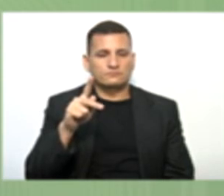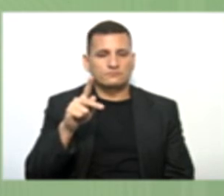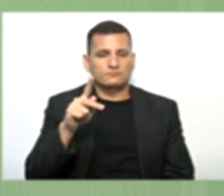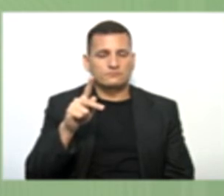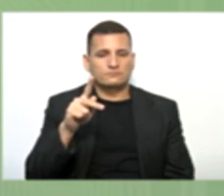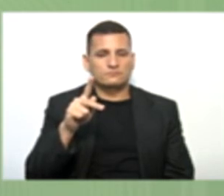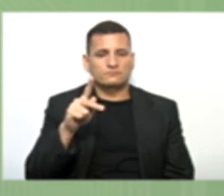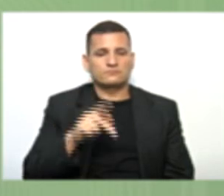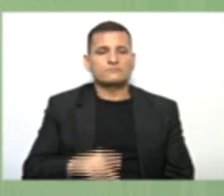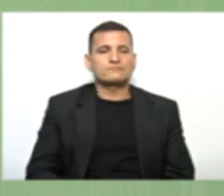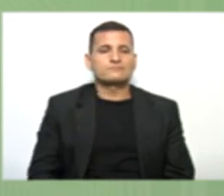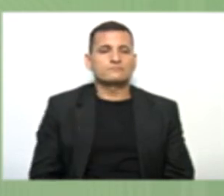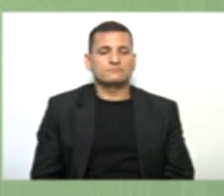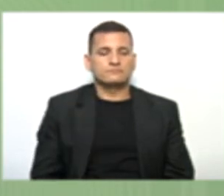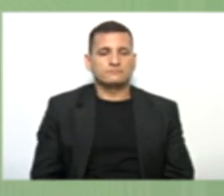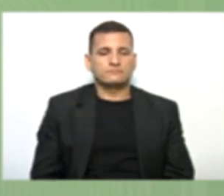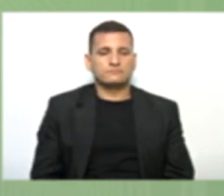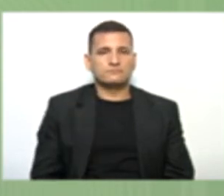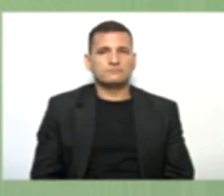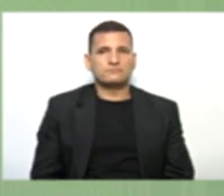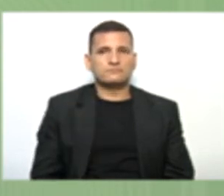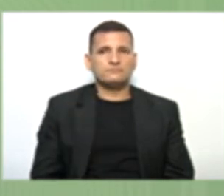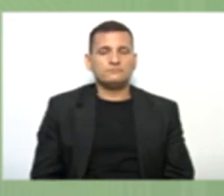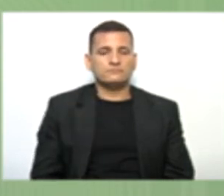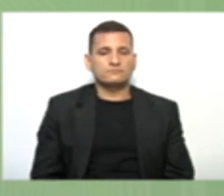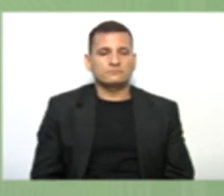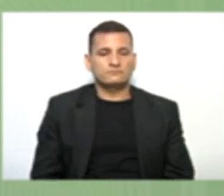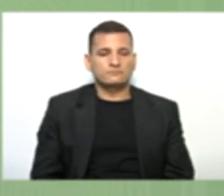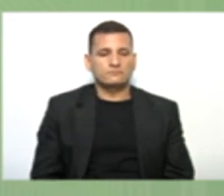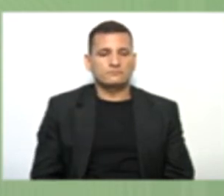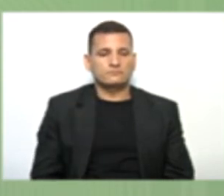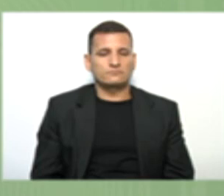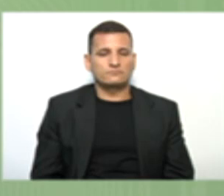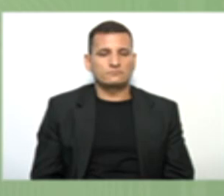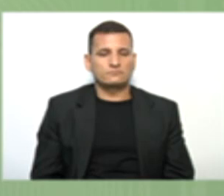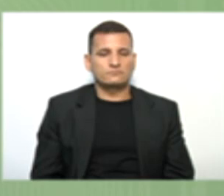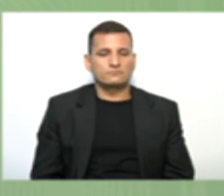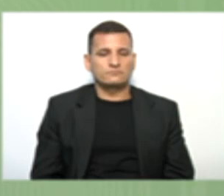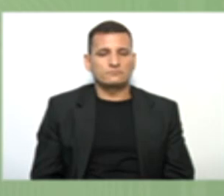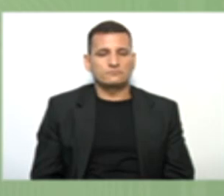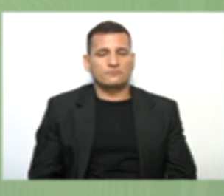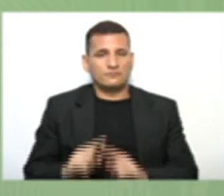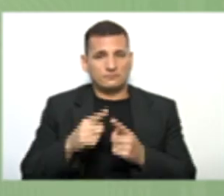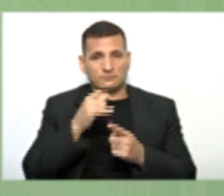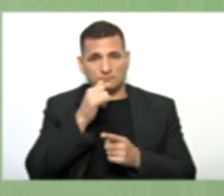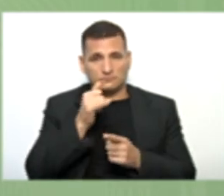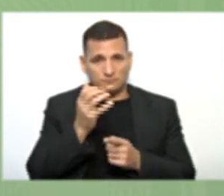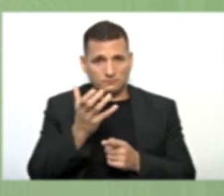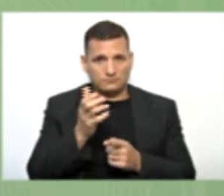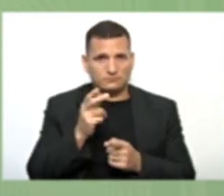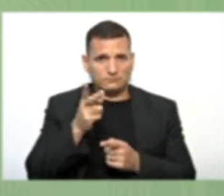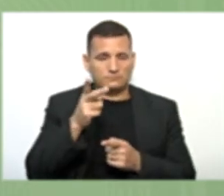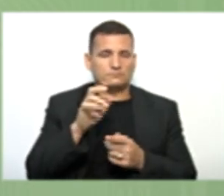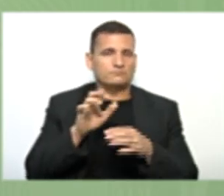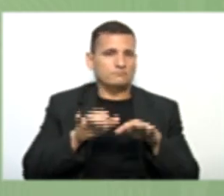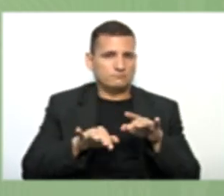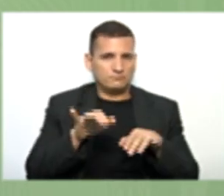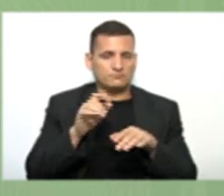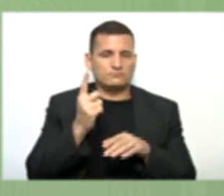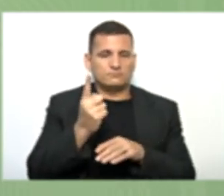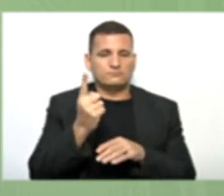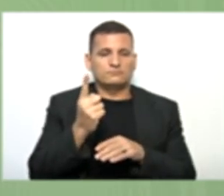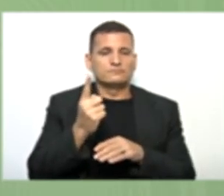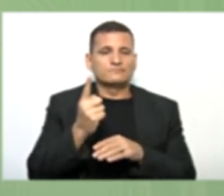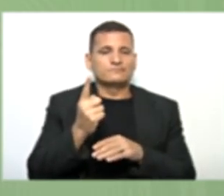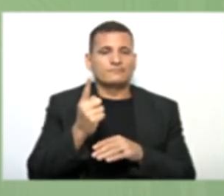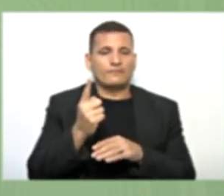é quit. Aí, logo, ele já vai sair, tá? Mas se eu quiser continuar, eu vou digitar 1 e a gente vai de novo